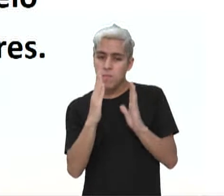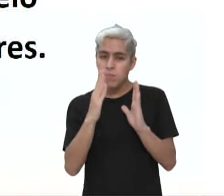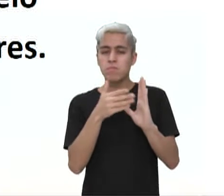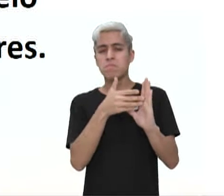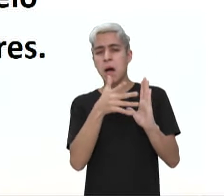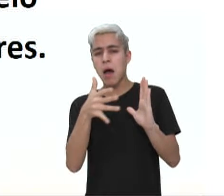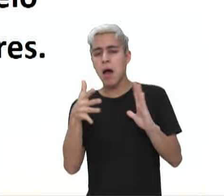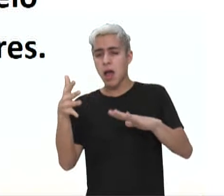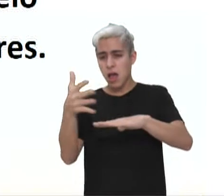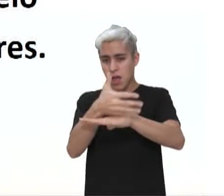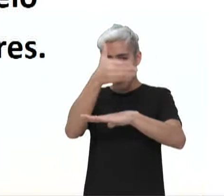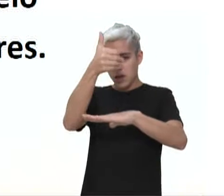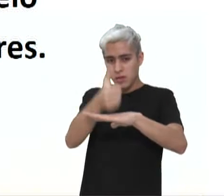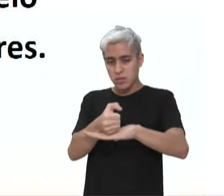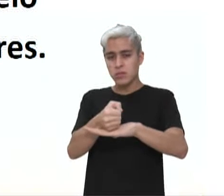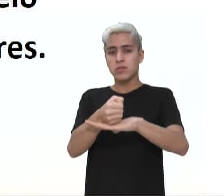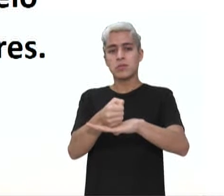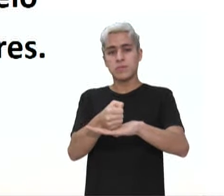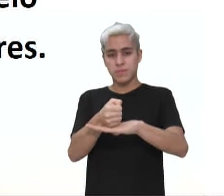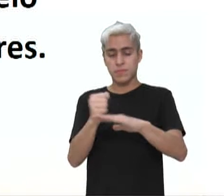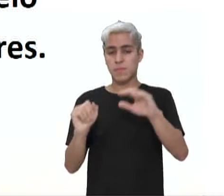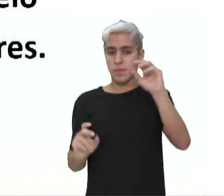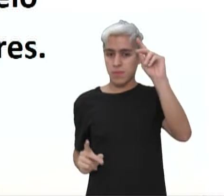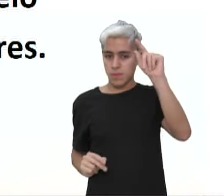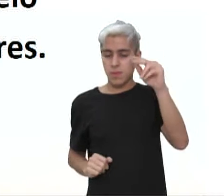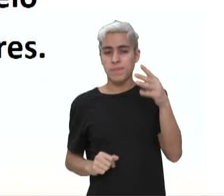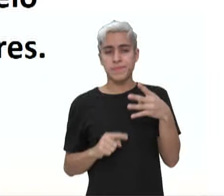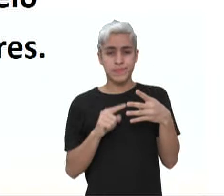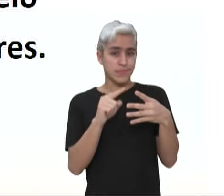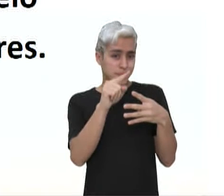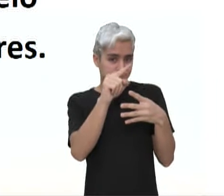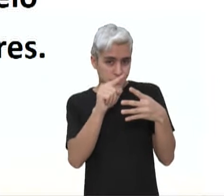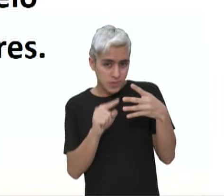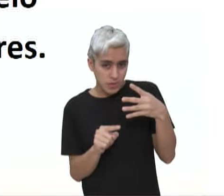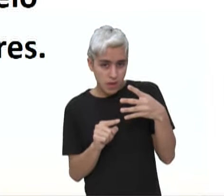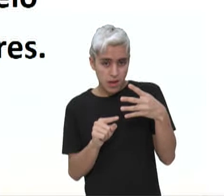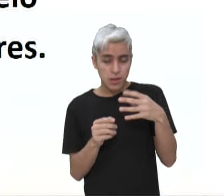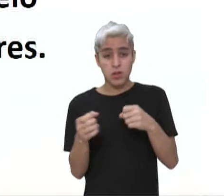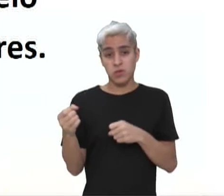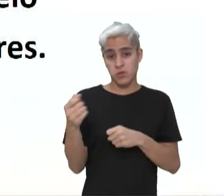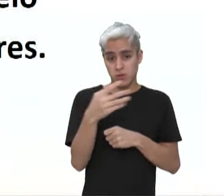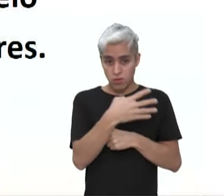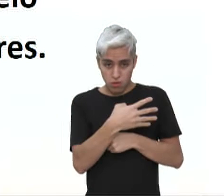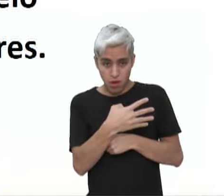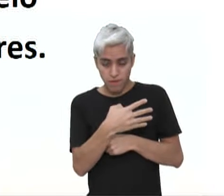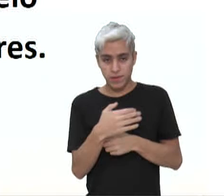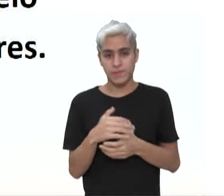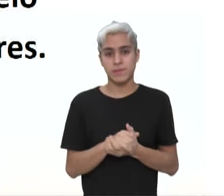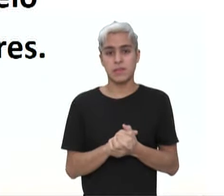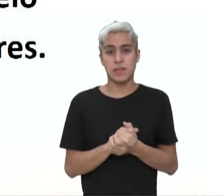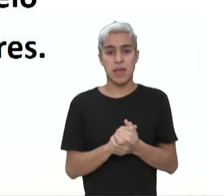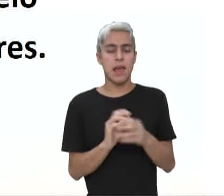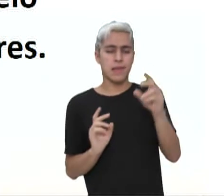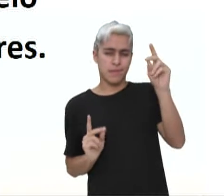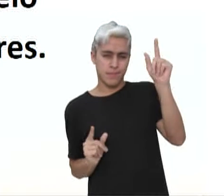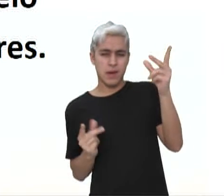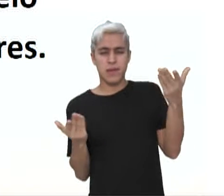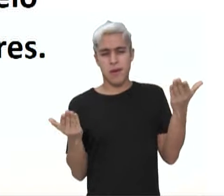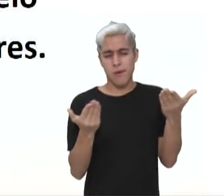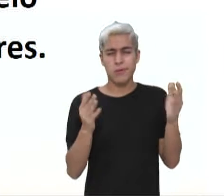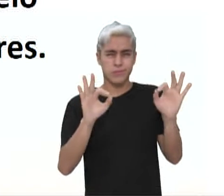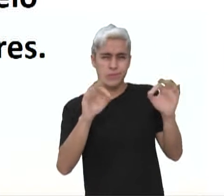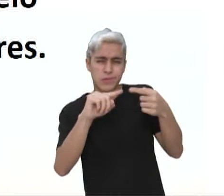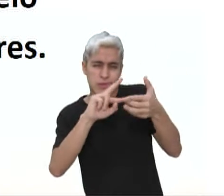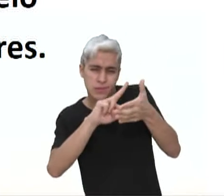da colonização espanhola. 4 vice-reinos. Nova Espanha, basicamente hoje o